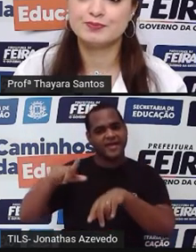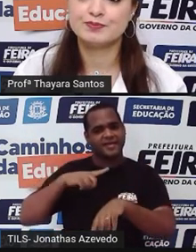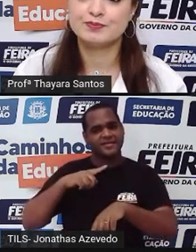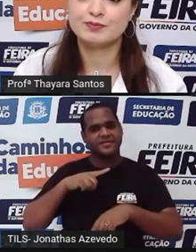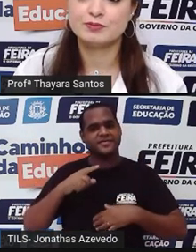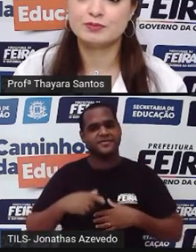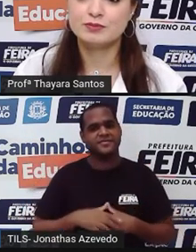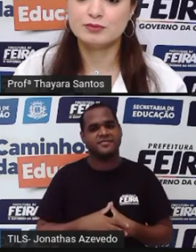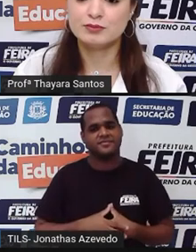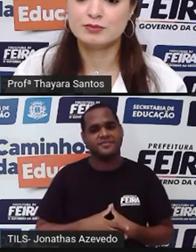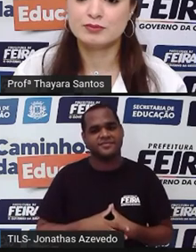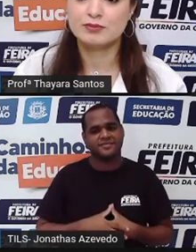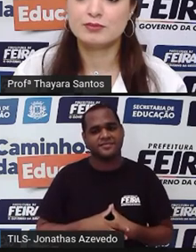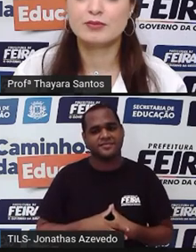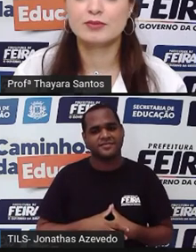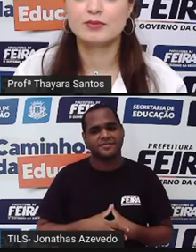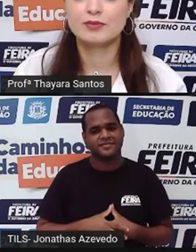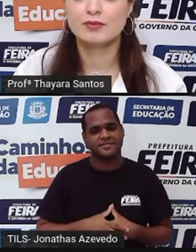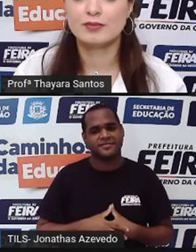os